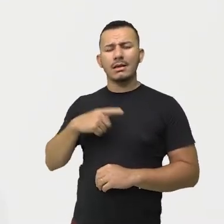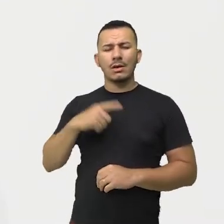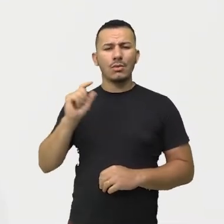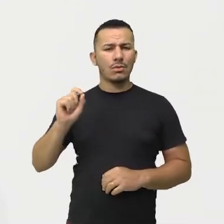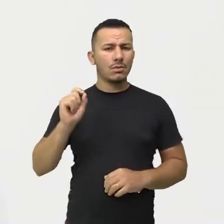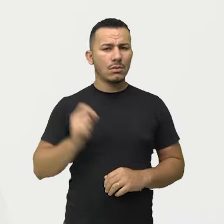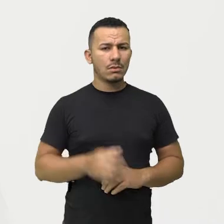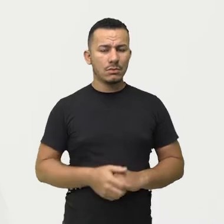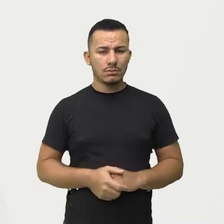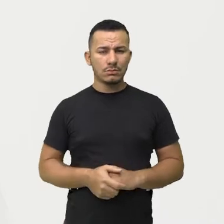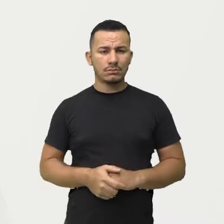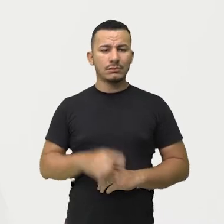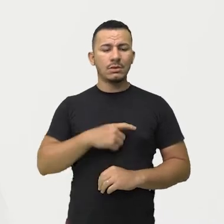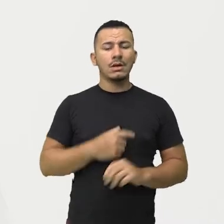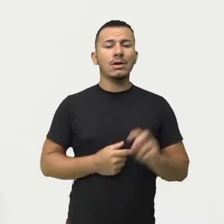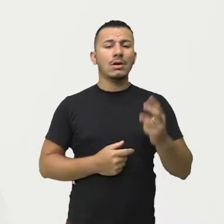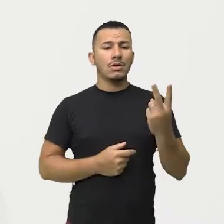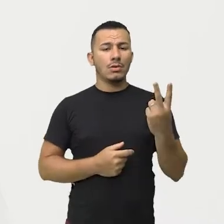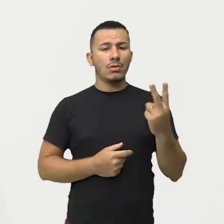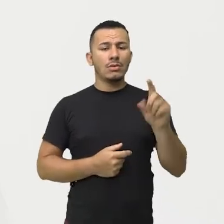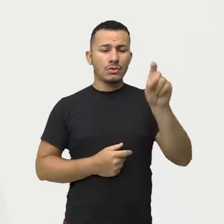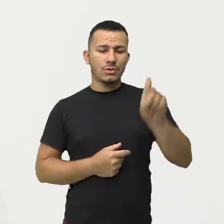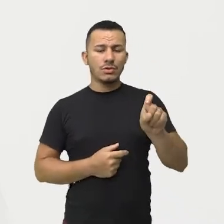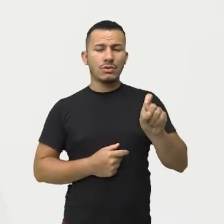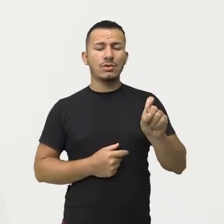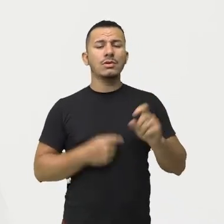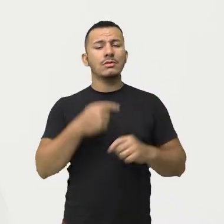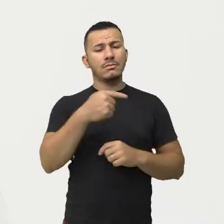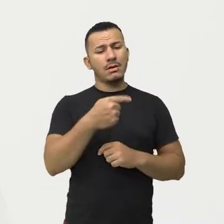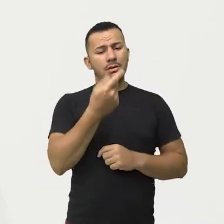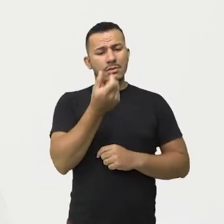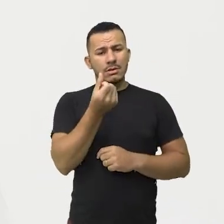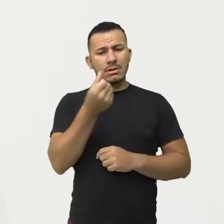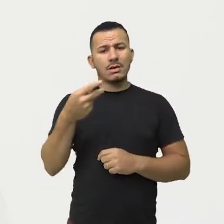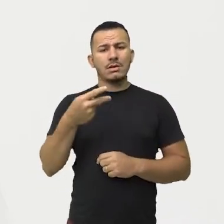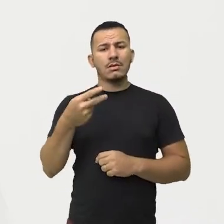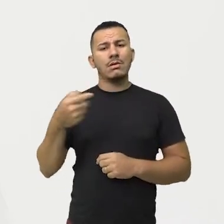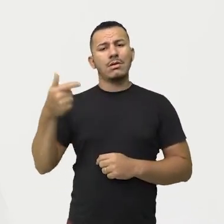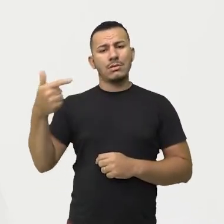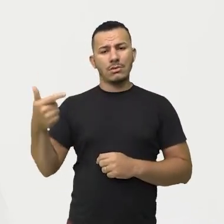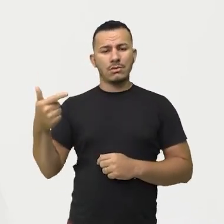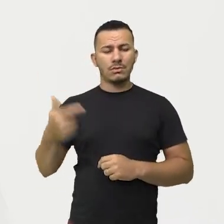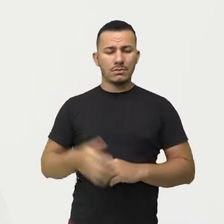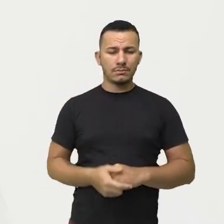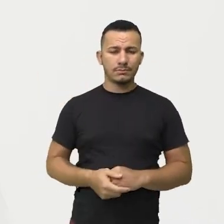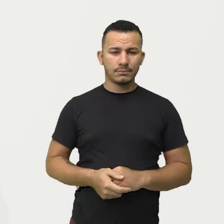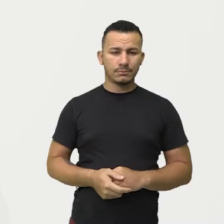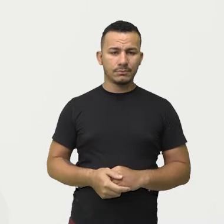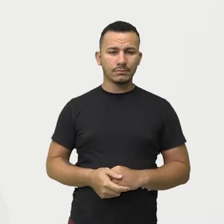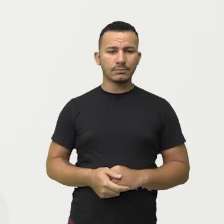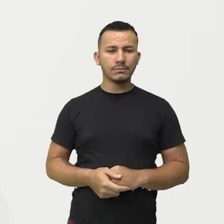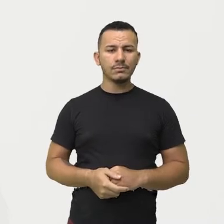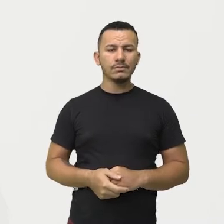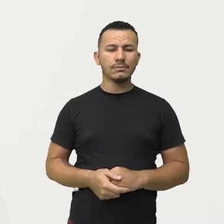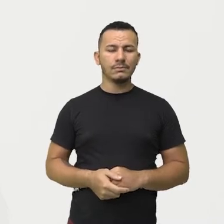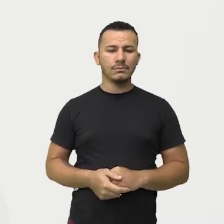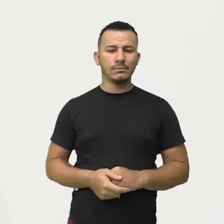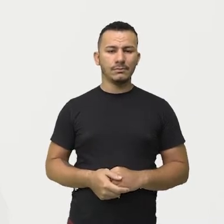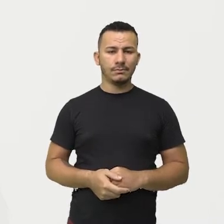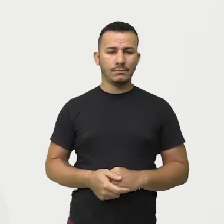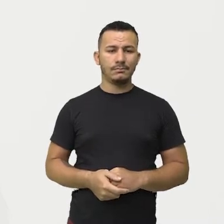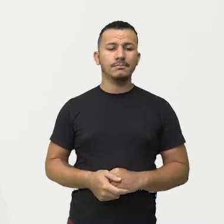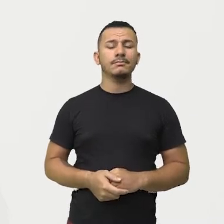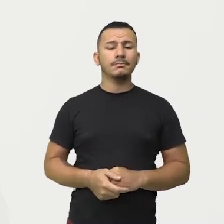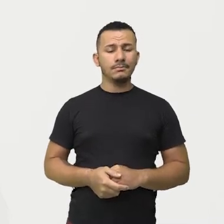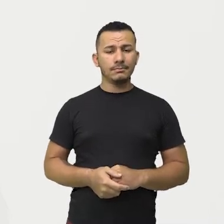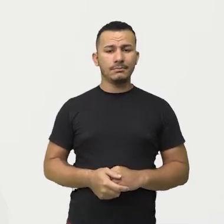temos 2x menos 6 igual a 2. Olha só, pessoal, o que nós temos. Então vamos